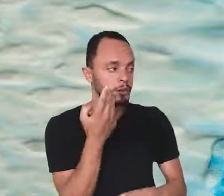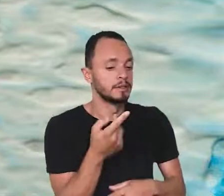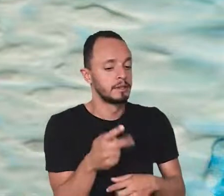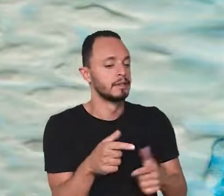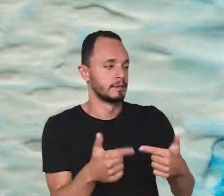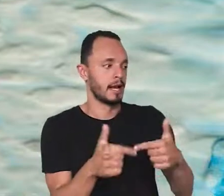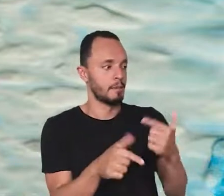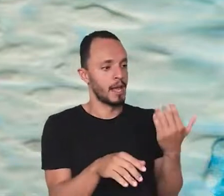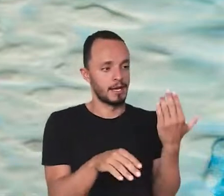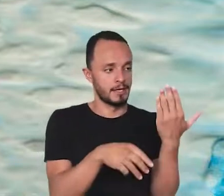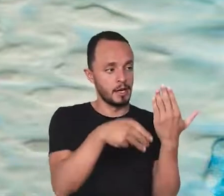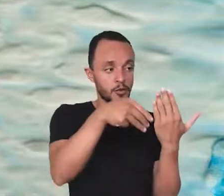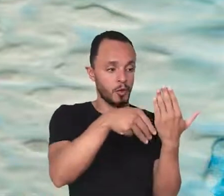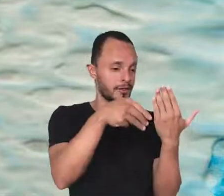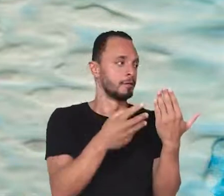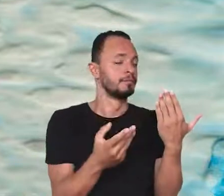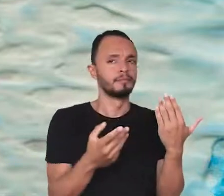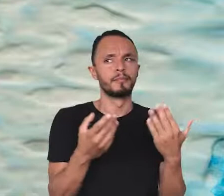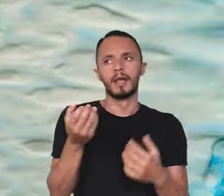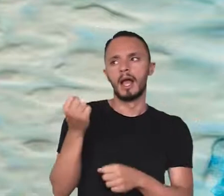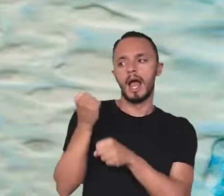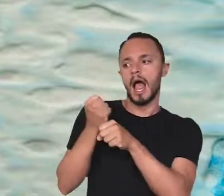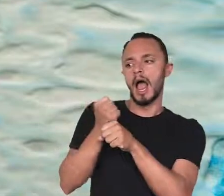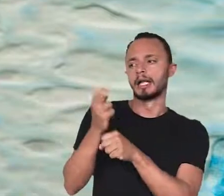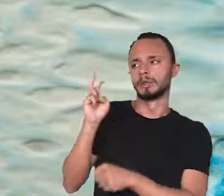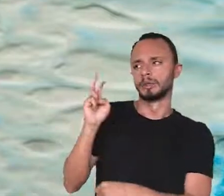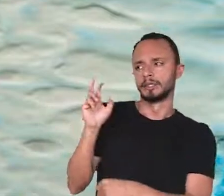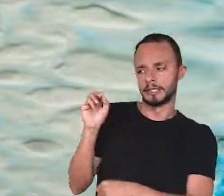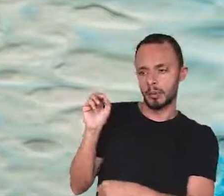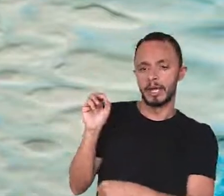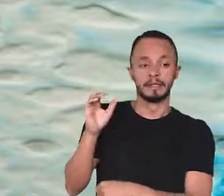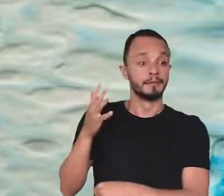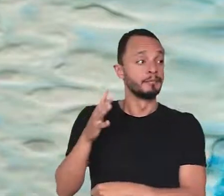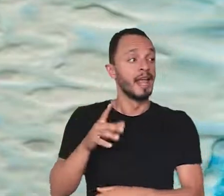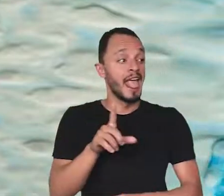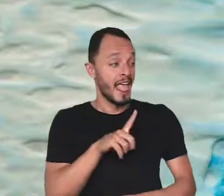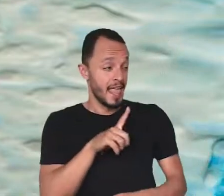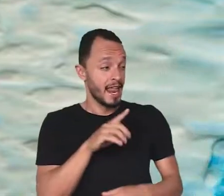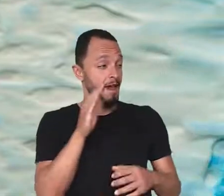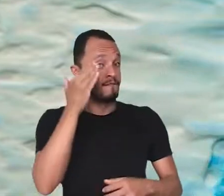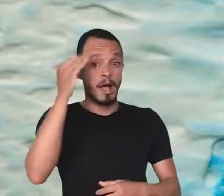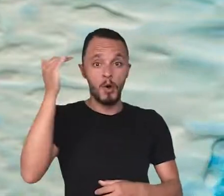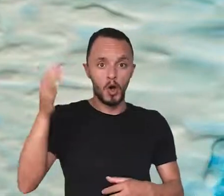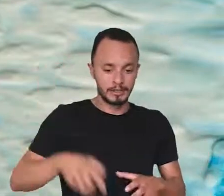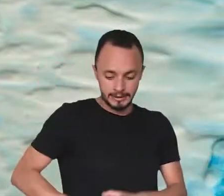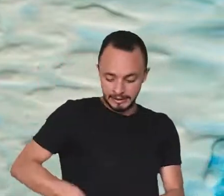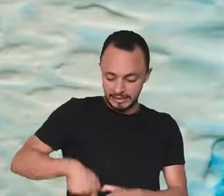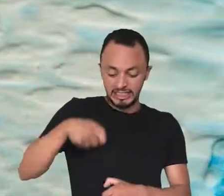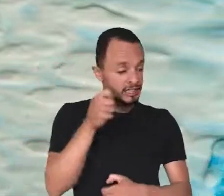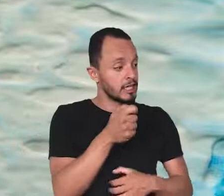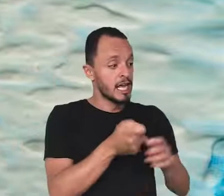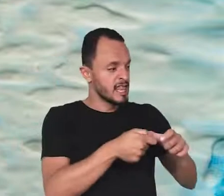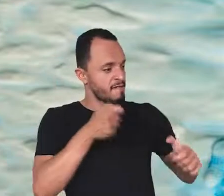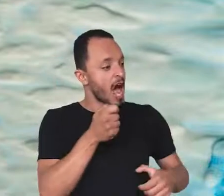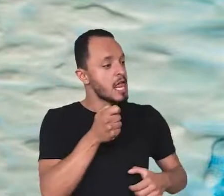lá. Quando foi isso? Acho que nos anos 50, mana. Então, ela ficou famosa porque andava com uma navalha na cintura e só atacava os machos que